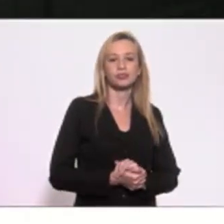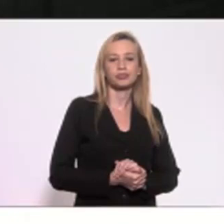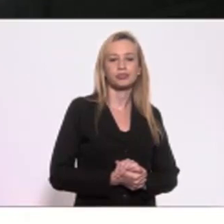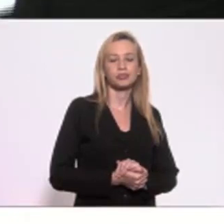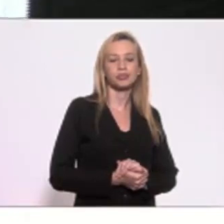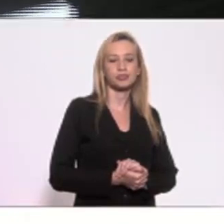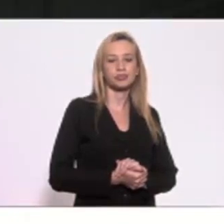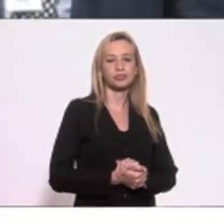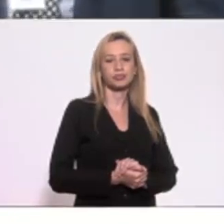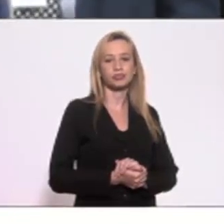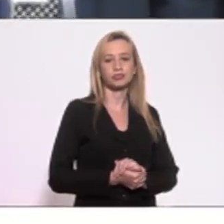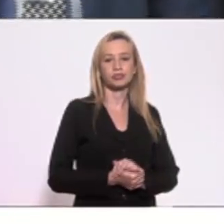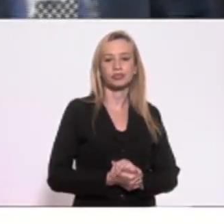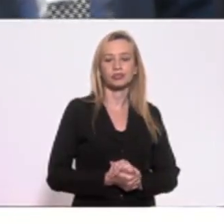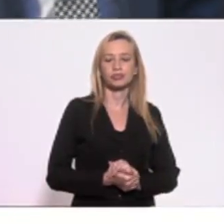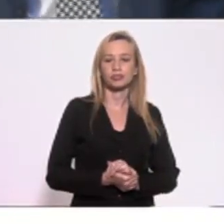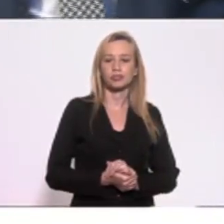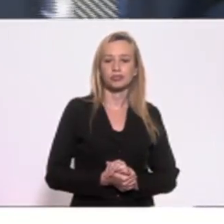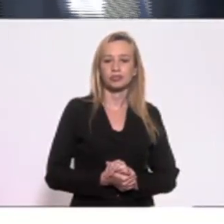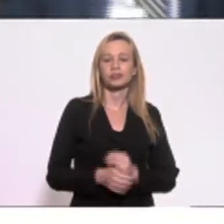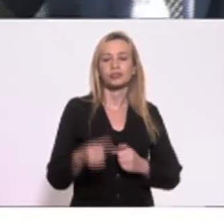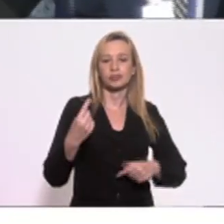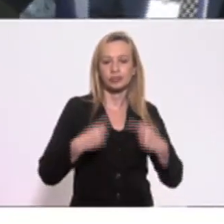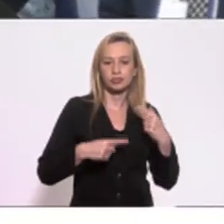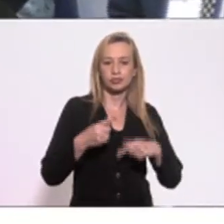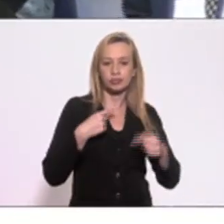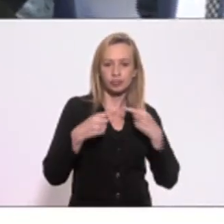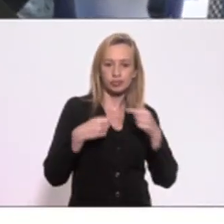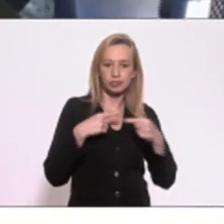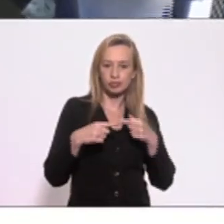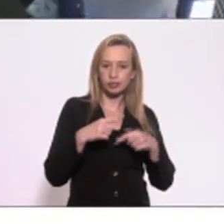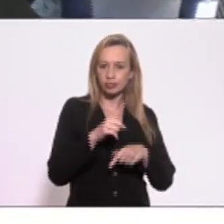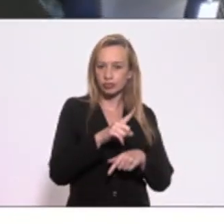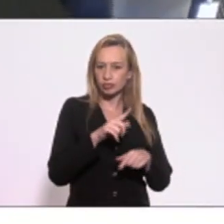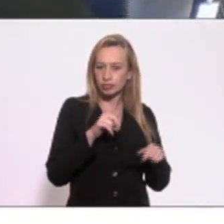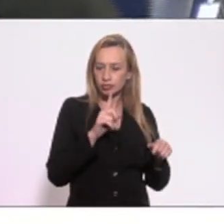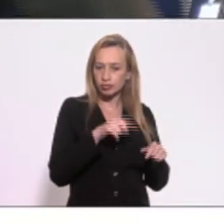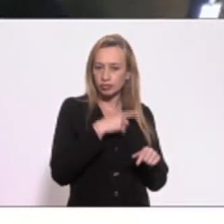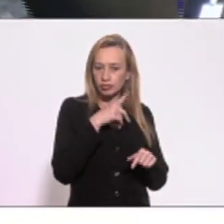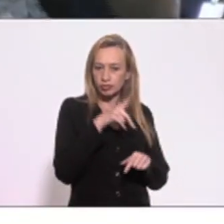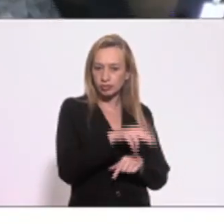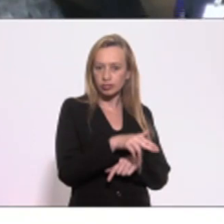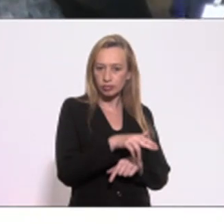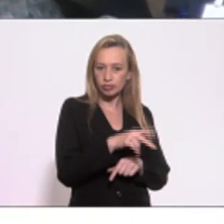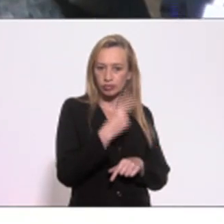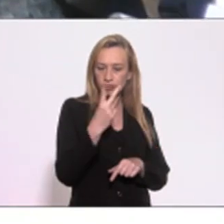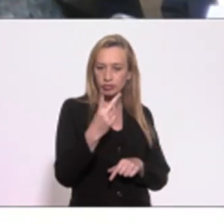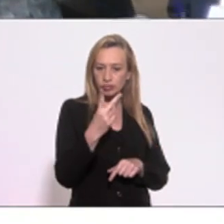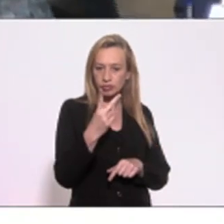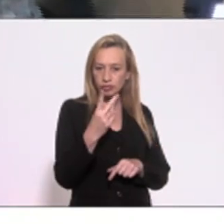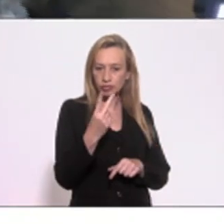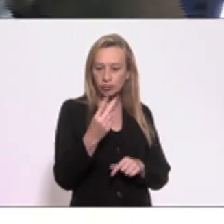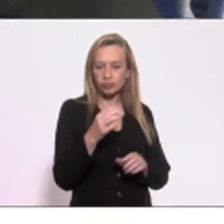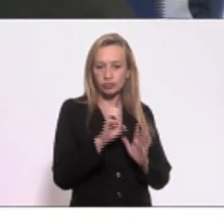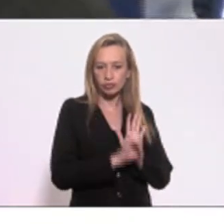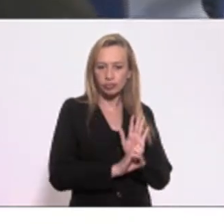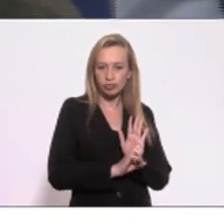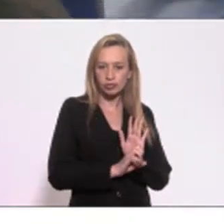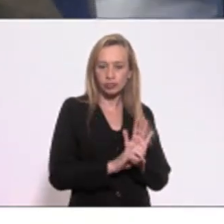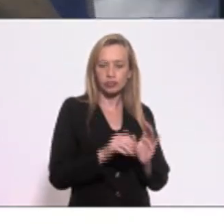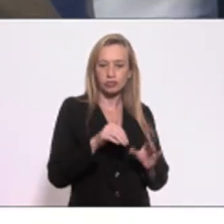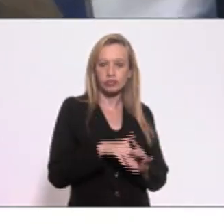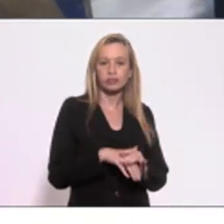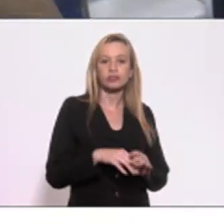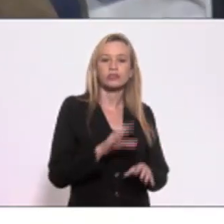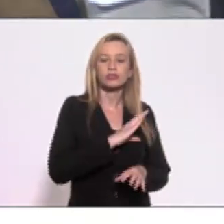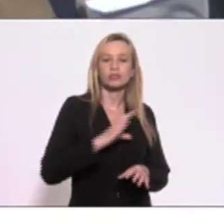os pareceres emitidos em discussão. Então, está prejudicada as duas emendas, foram acatadas. Em votação, o parecer